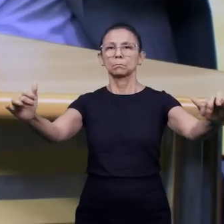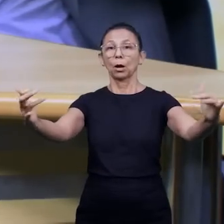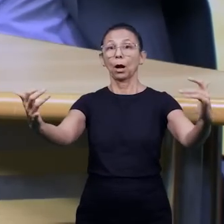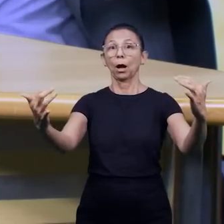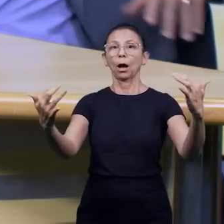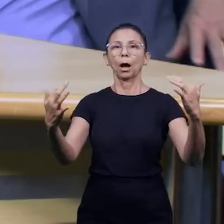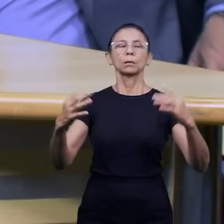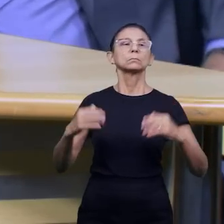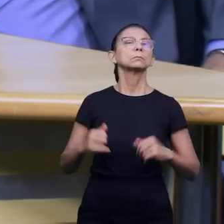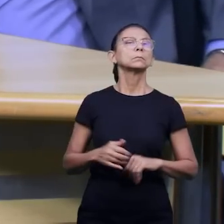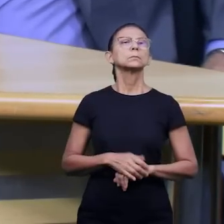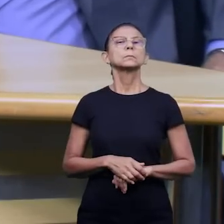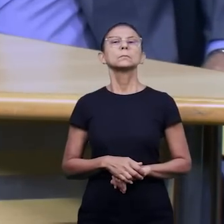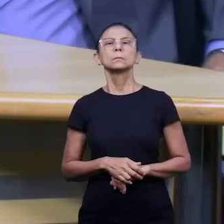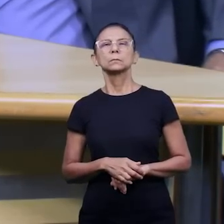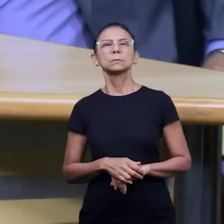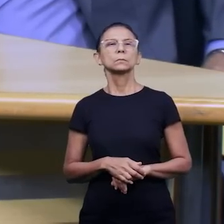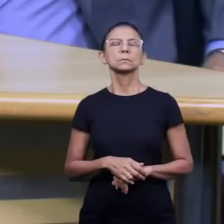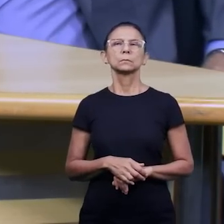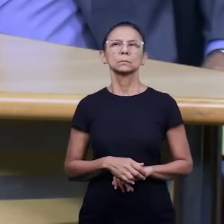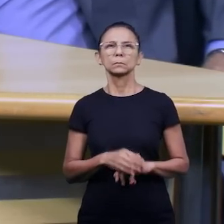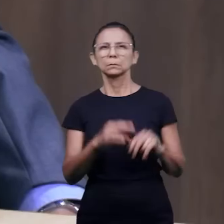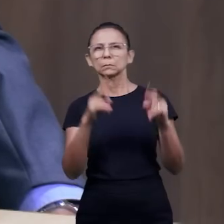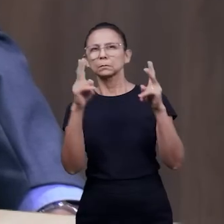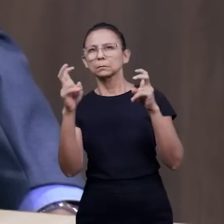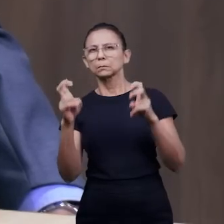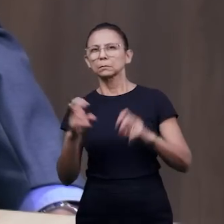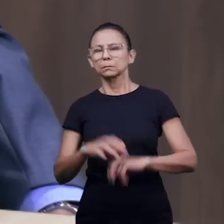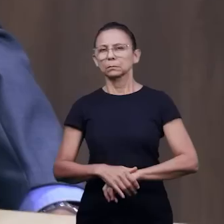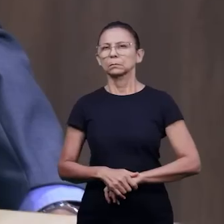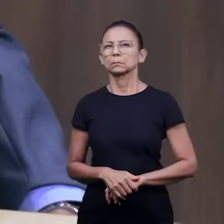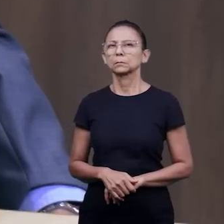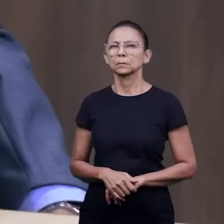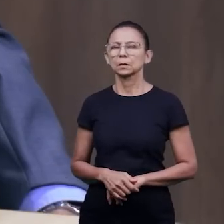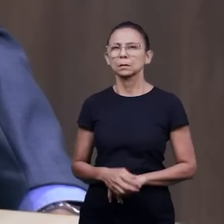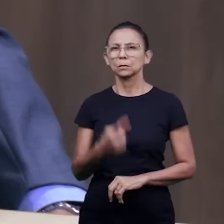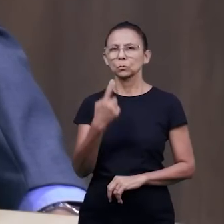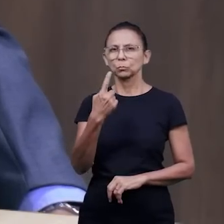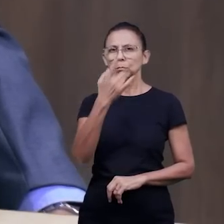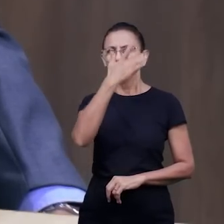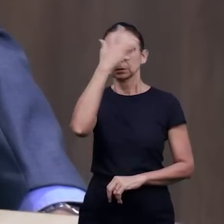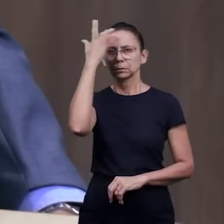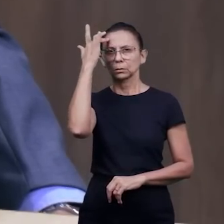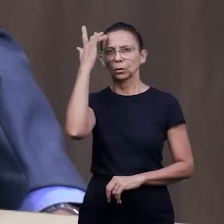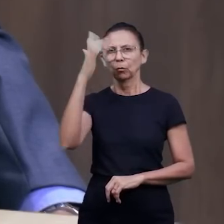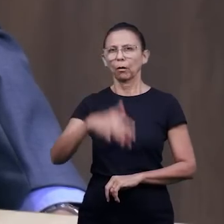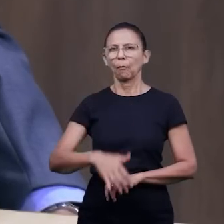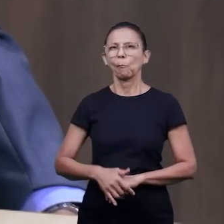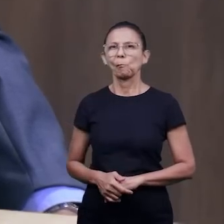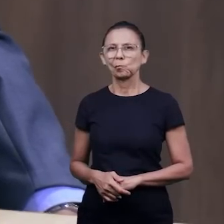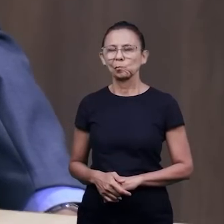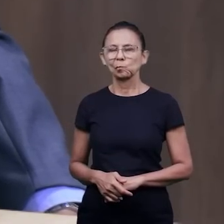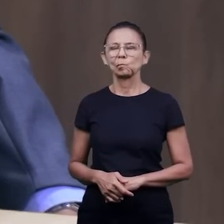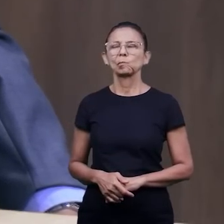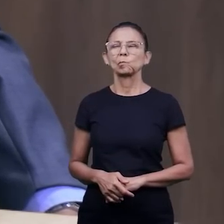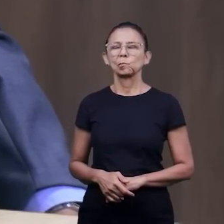o crente, você está aqui, você está vendo, dependendo daquilo que você está vendo, você vê um